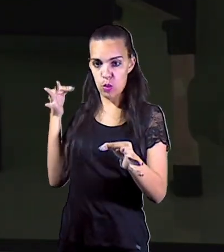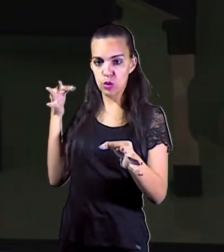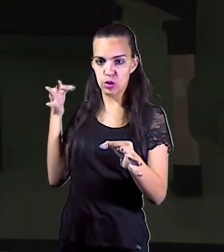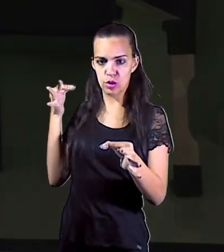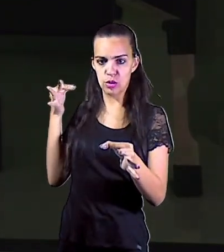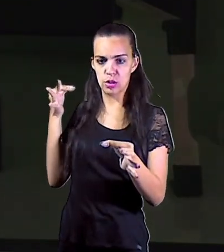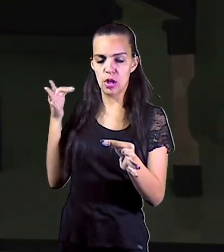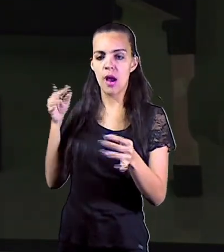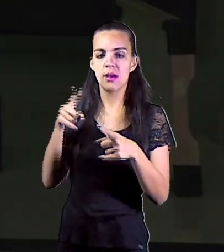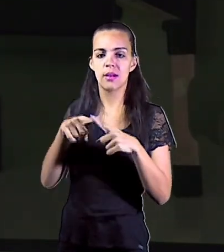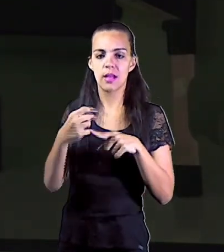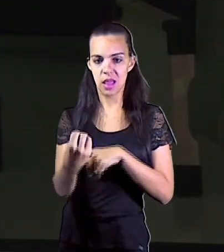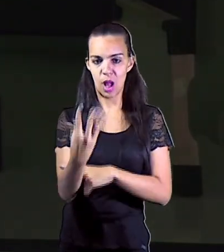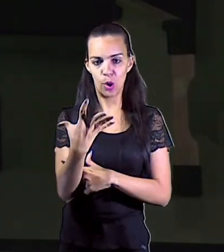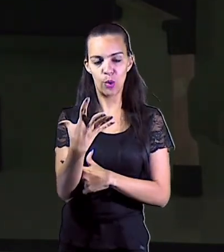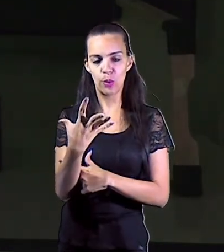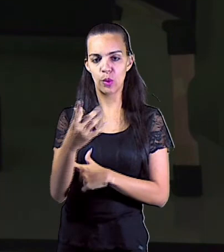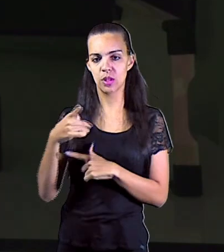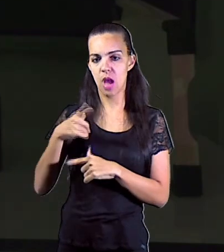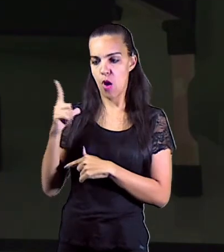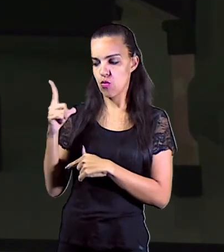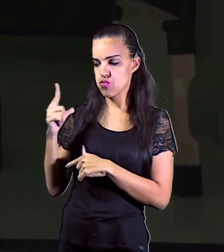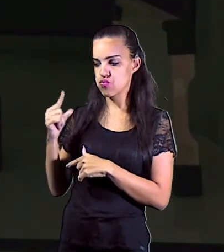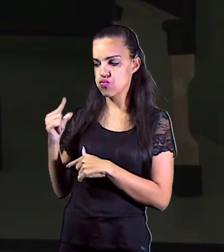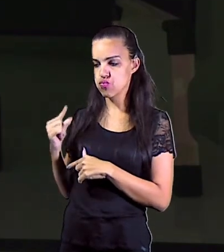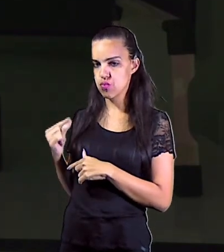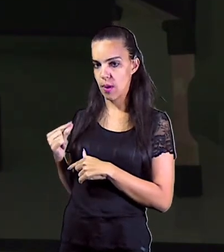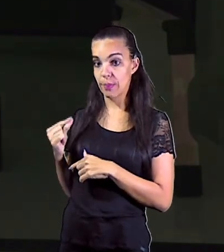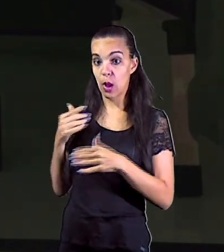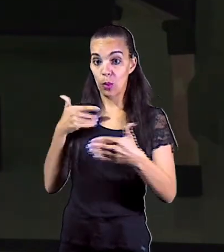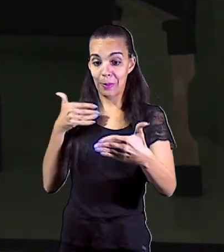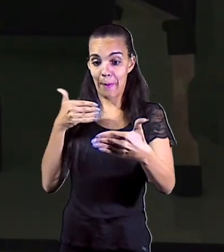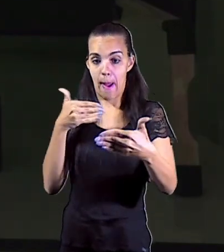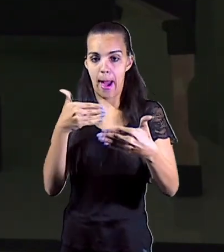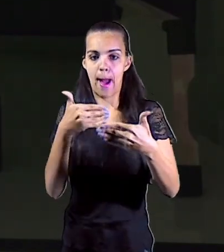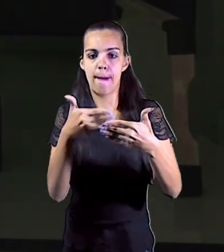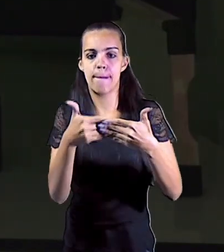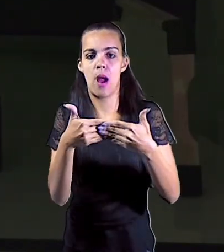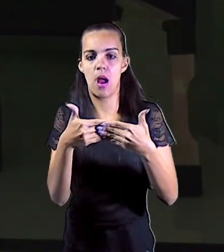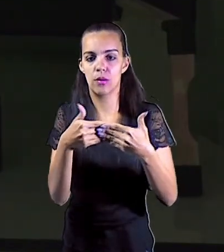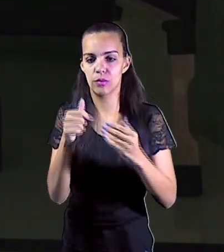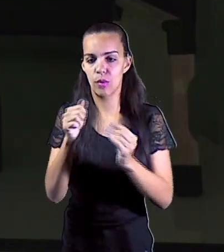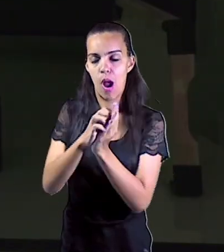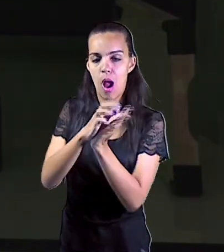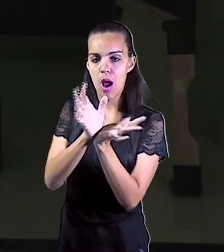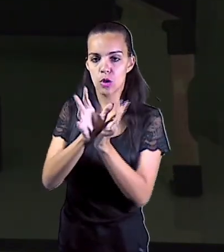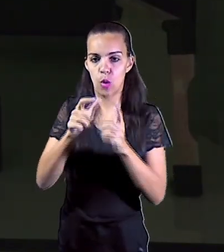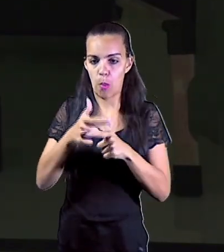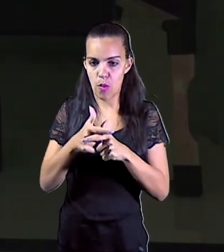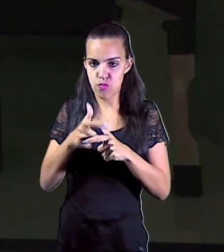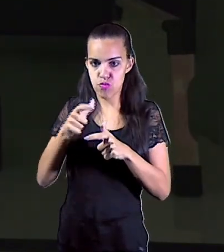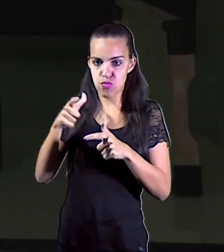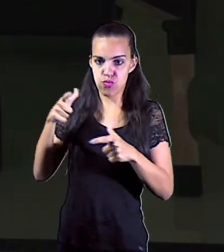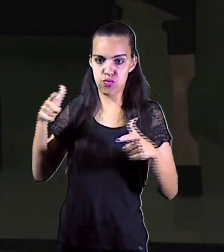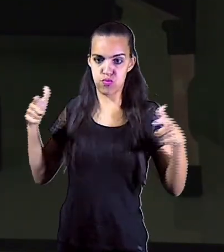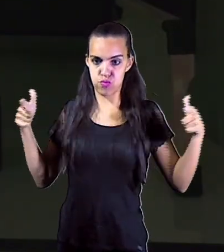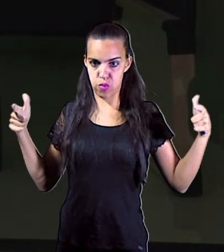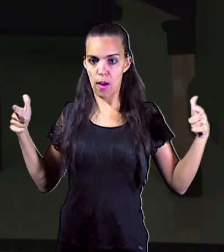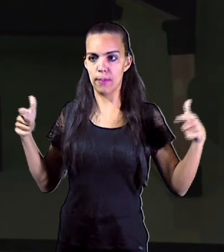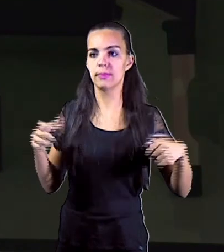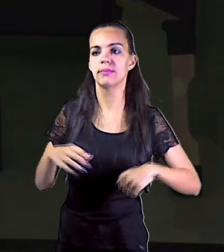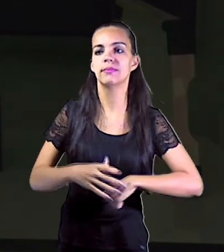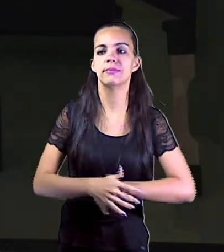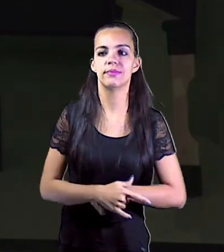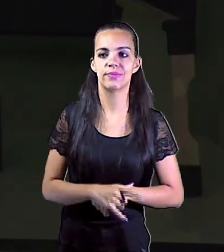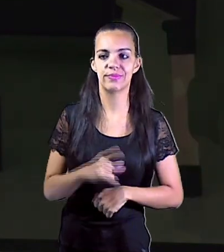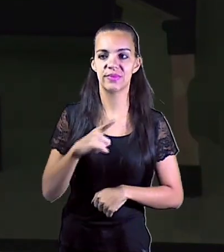de uma outra superfície, aonde está refletindo a luz novamente, tá? Então, a sombra, ela depende